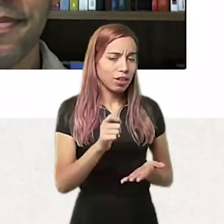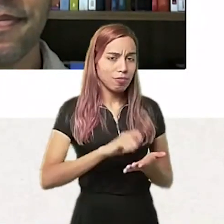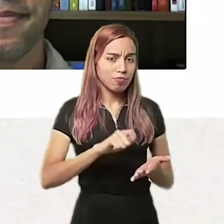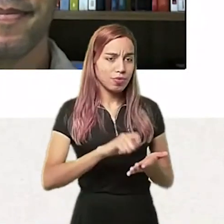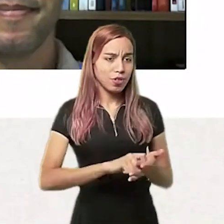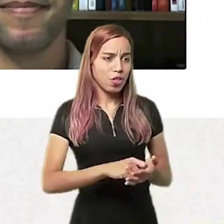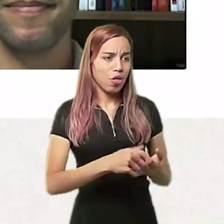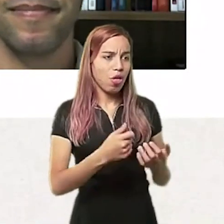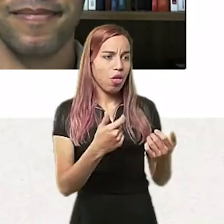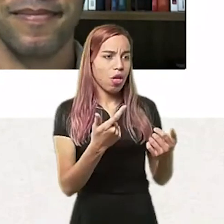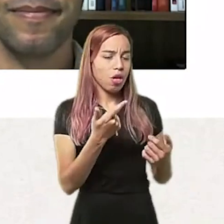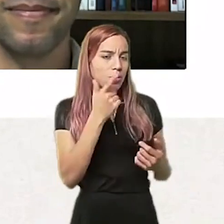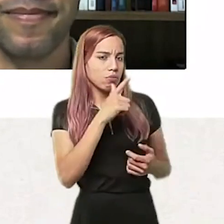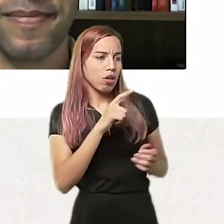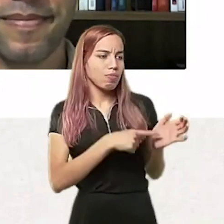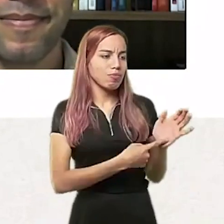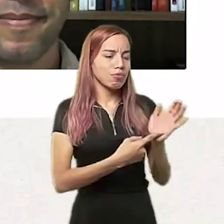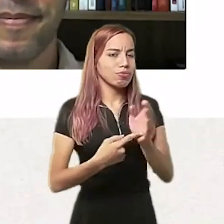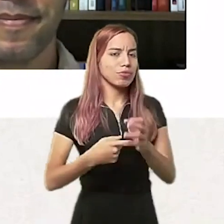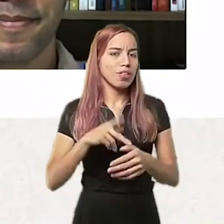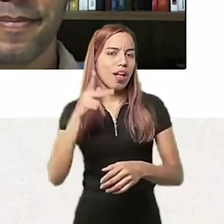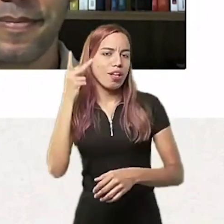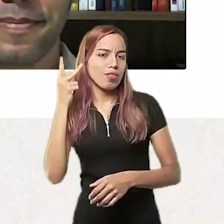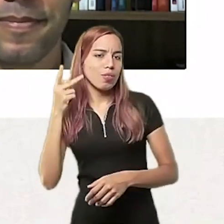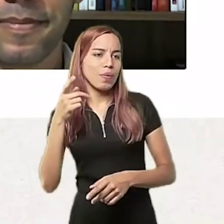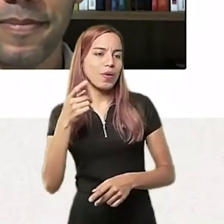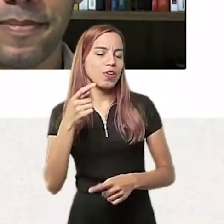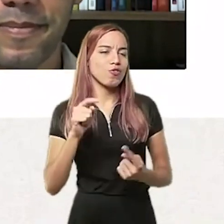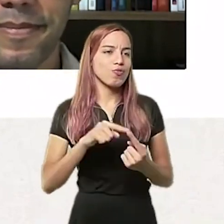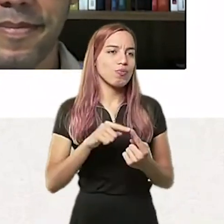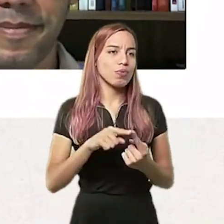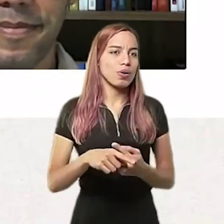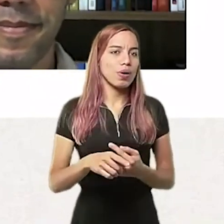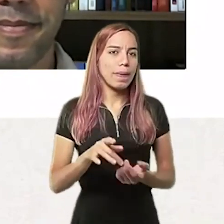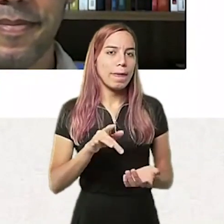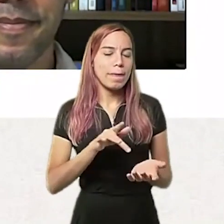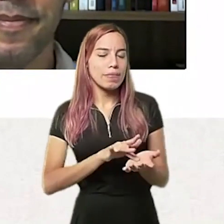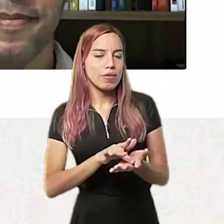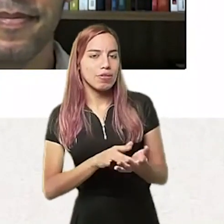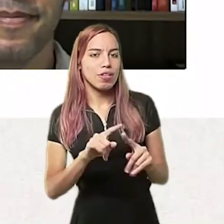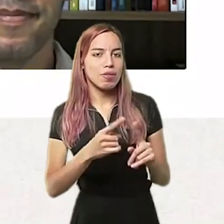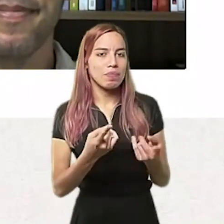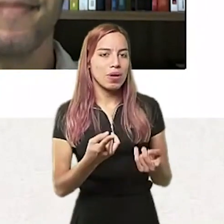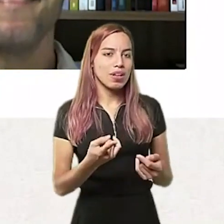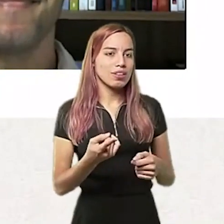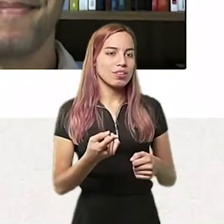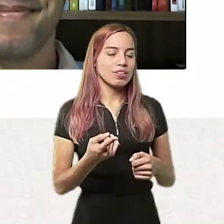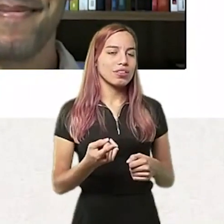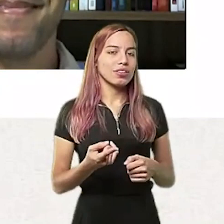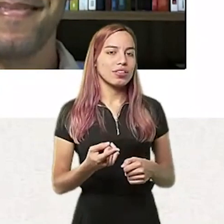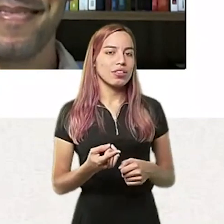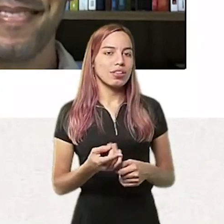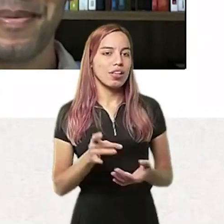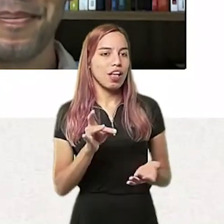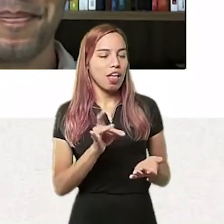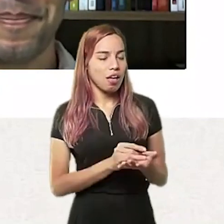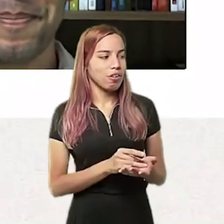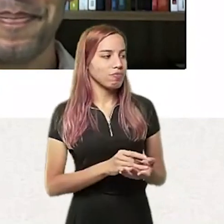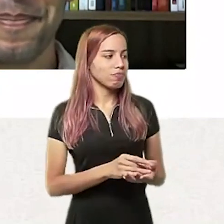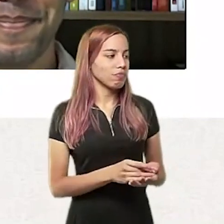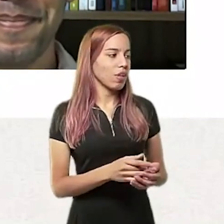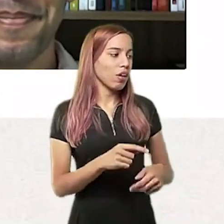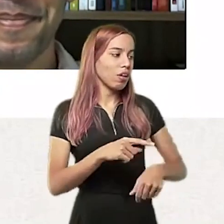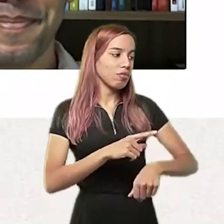tudo isso, meio com a ficção, e o nosso tempo acabou. Mas tem